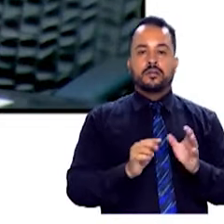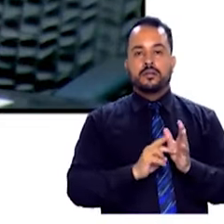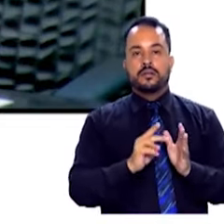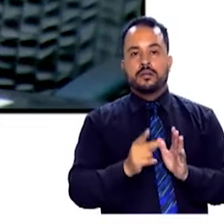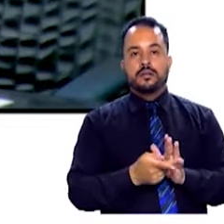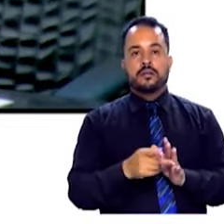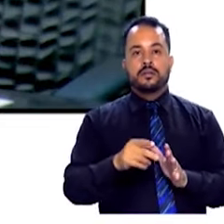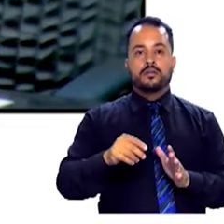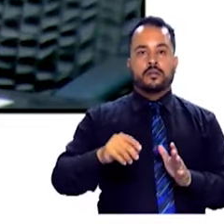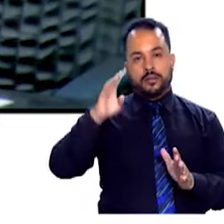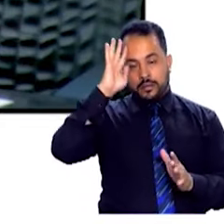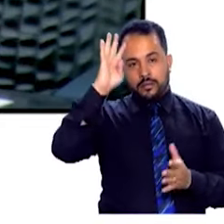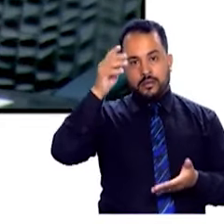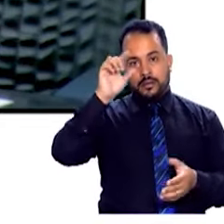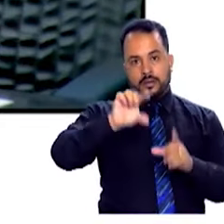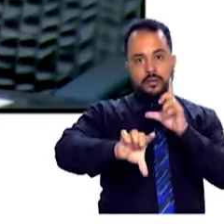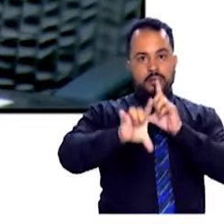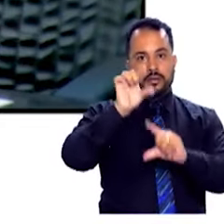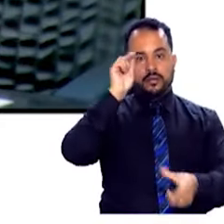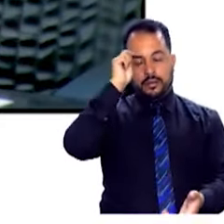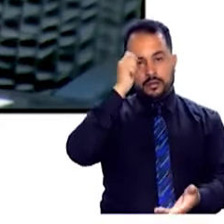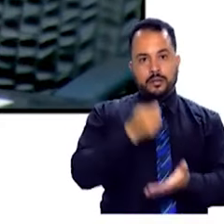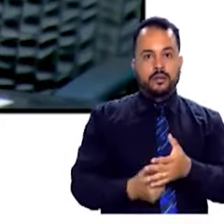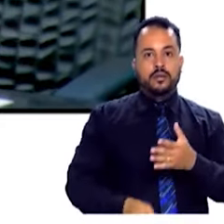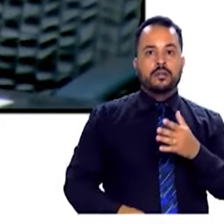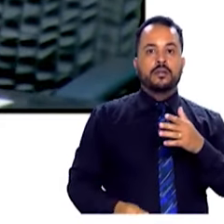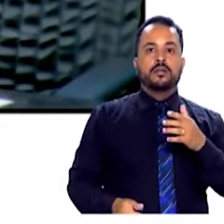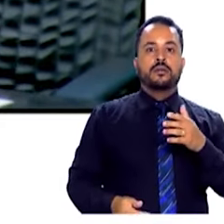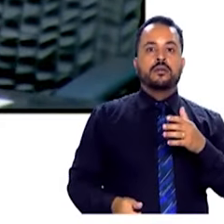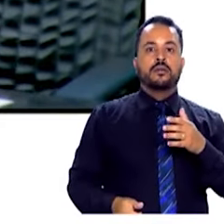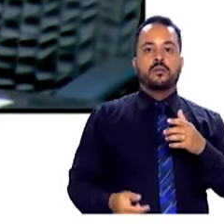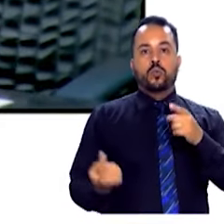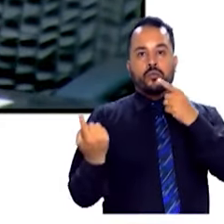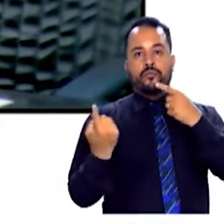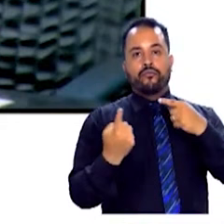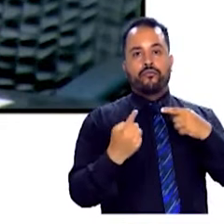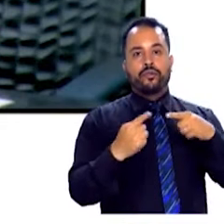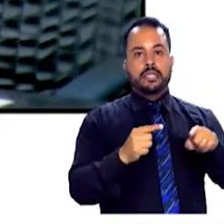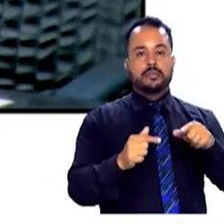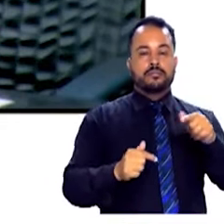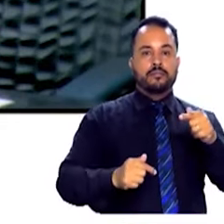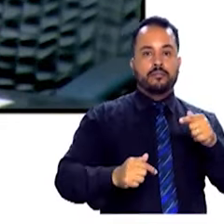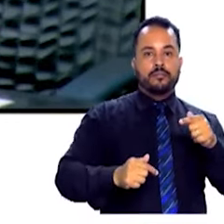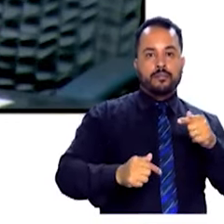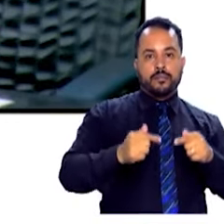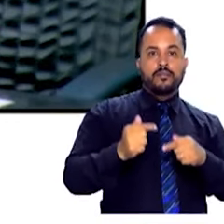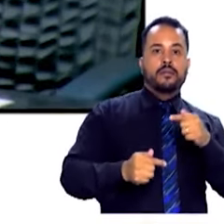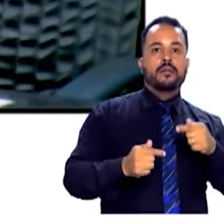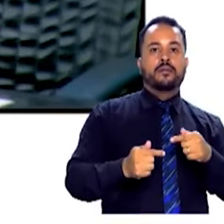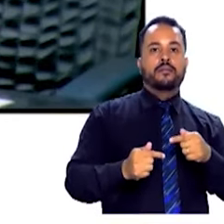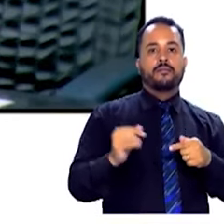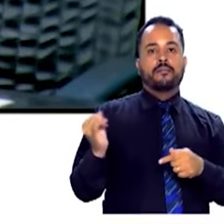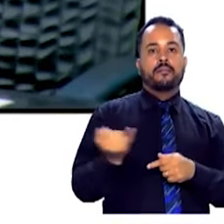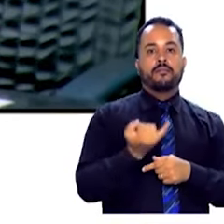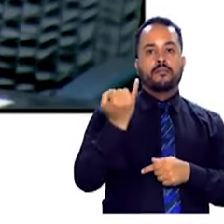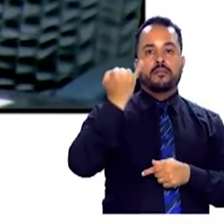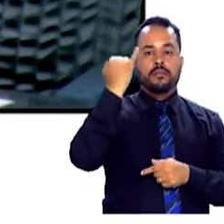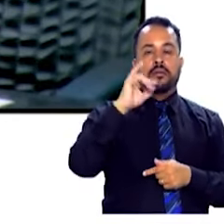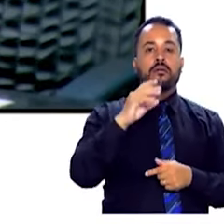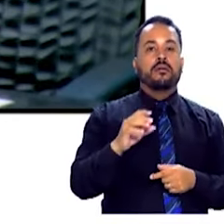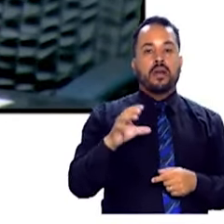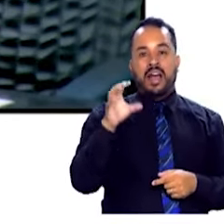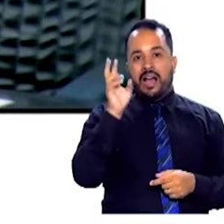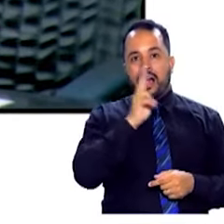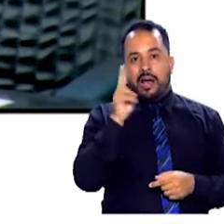para solucionar um conflito relevante ou quando se apresente a ur de uma revisão sobre o conteúdo de um